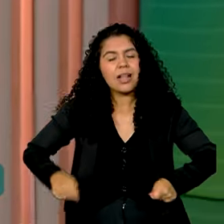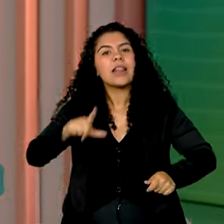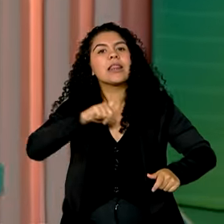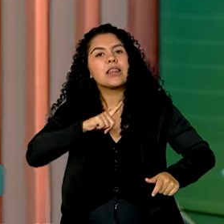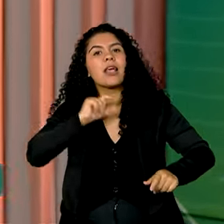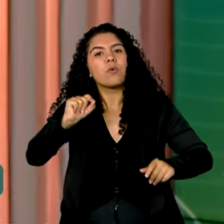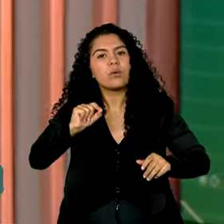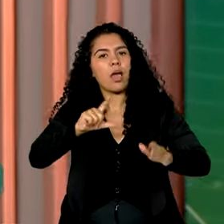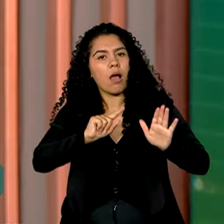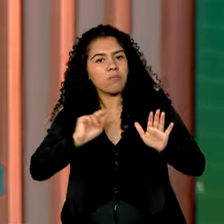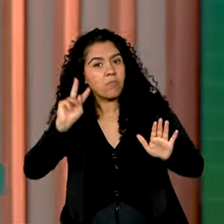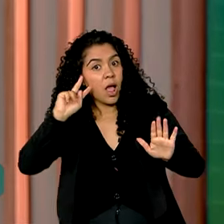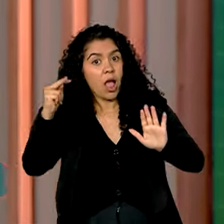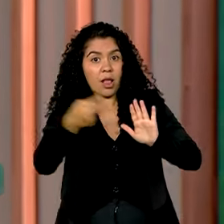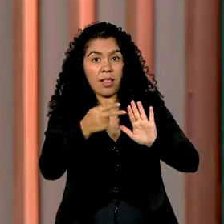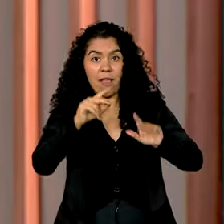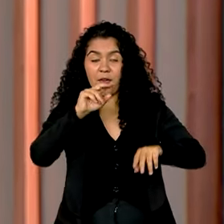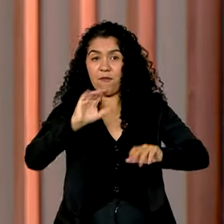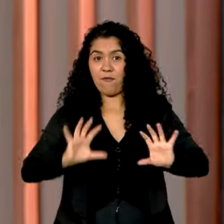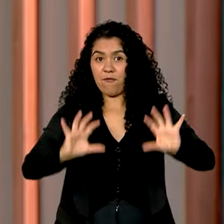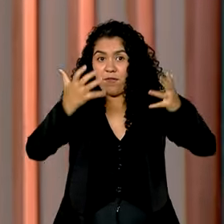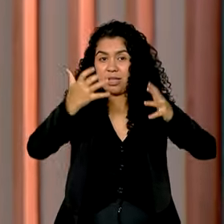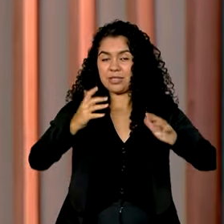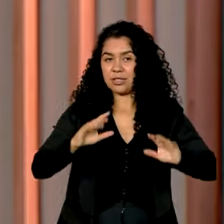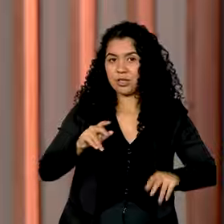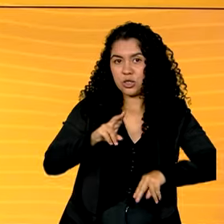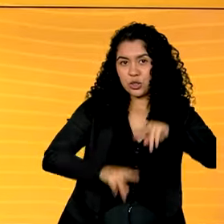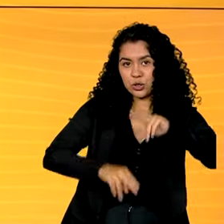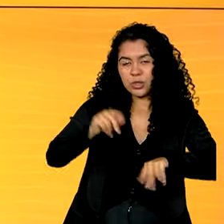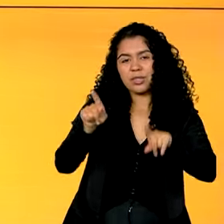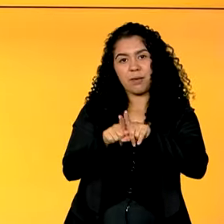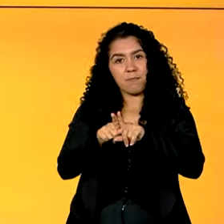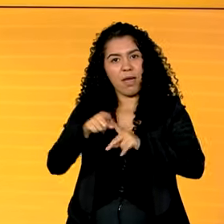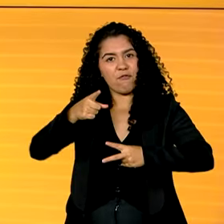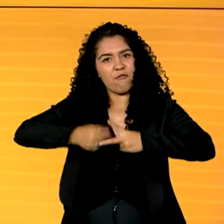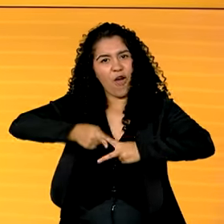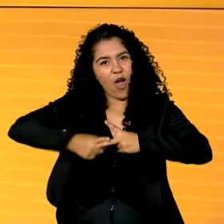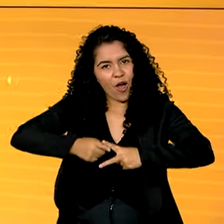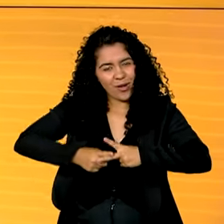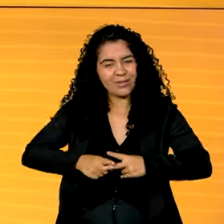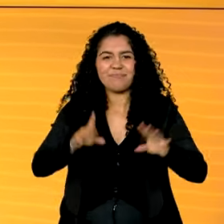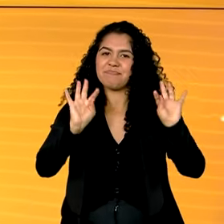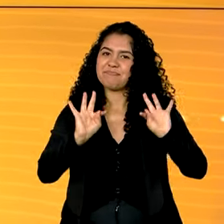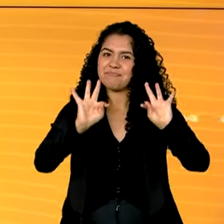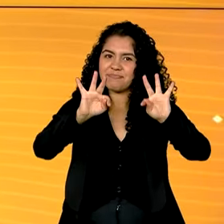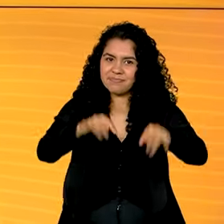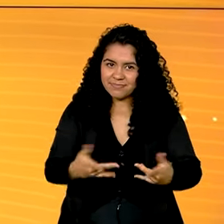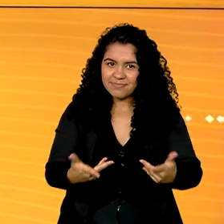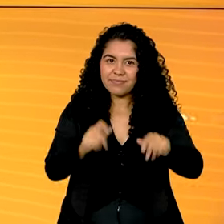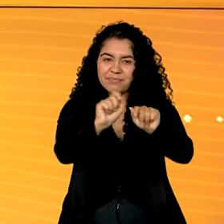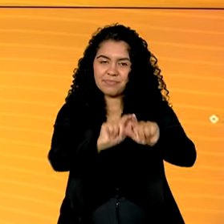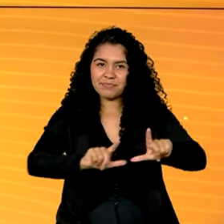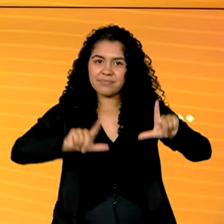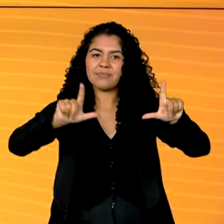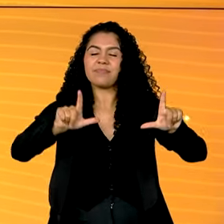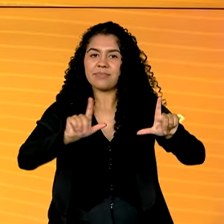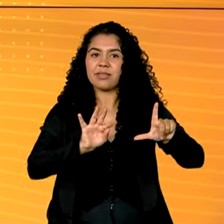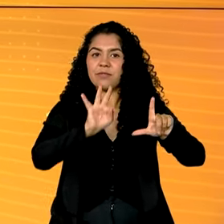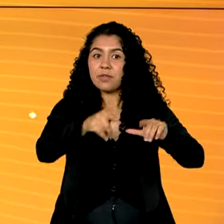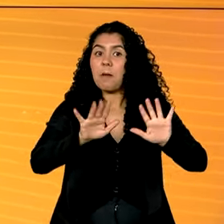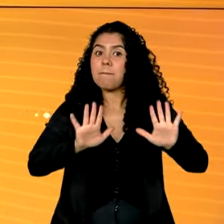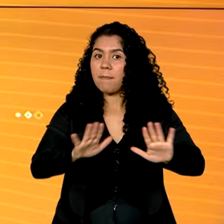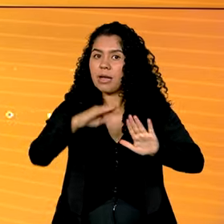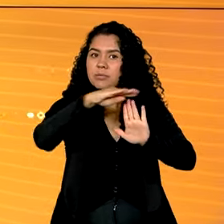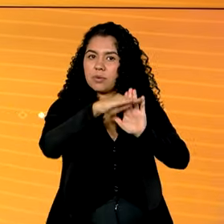manifestações reconhecidas como as festas juninas e o forró. É isso, o Brasil em Dia fica por aqui, mas o canal GOV segue com a